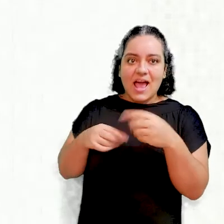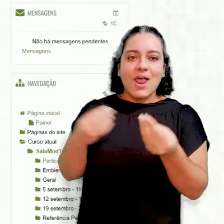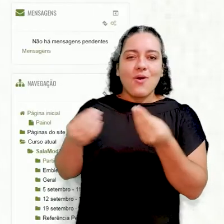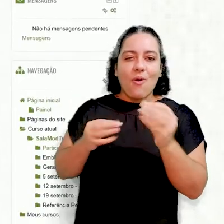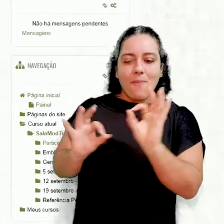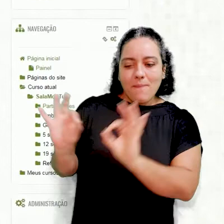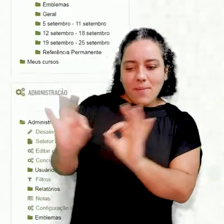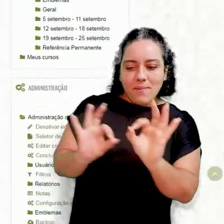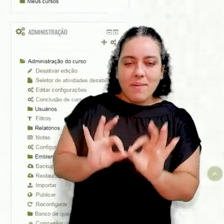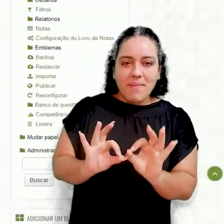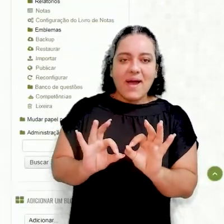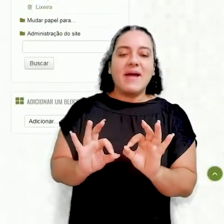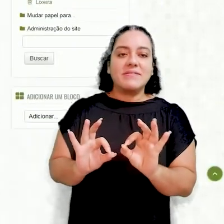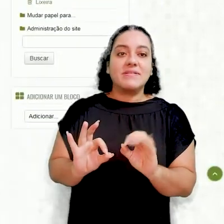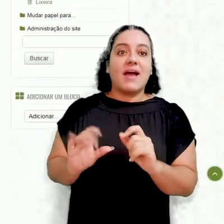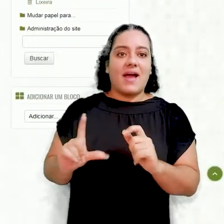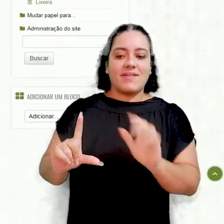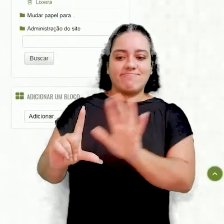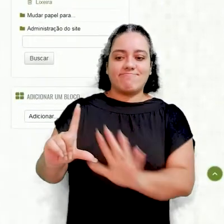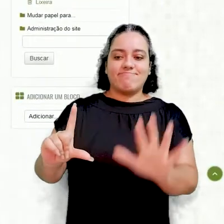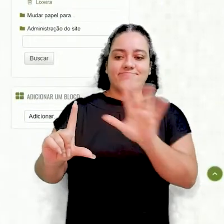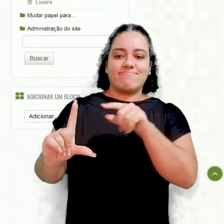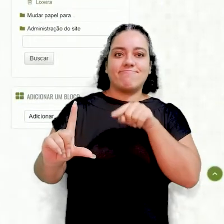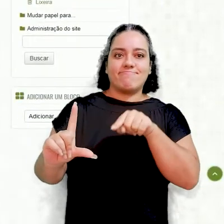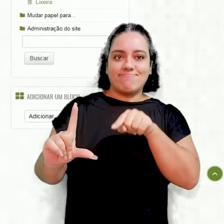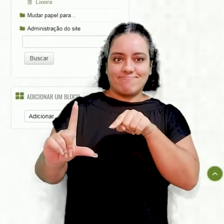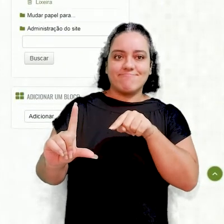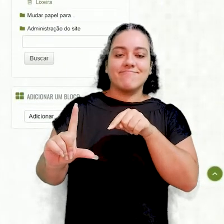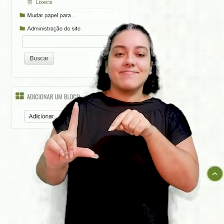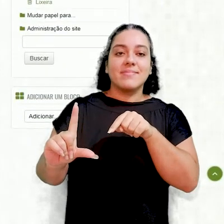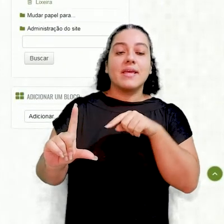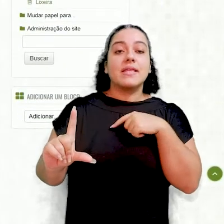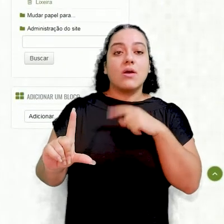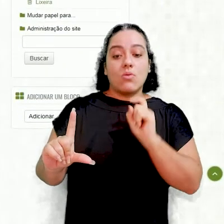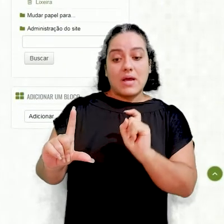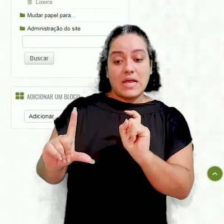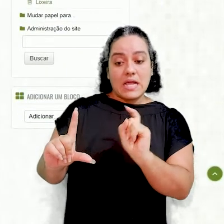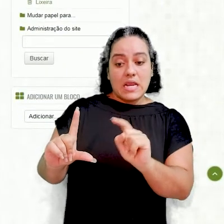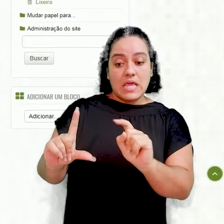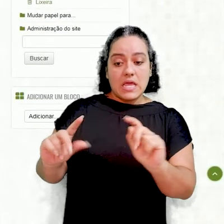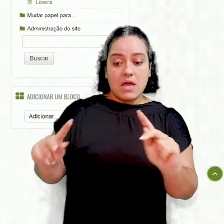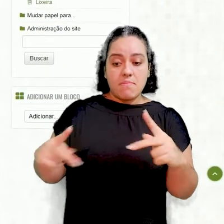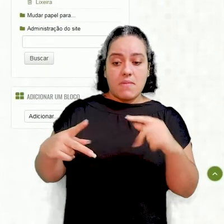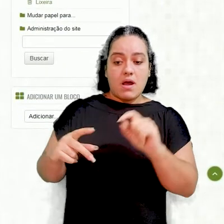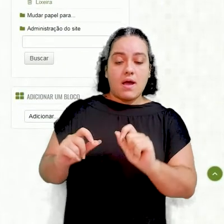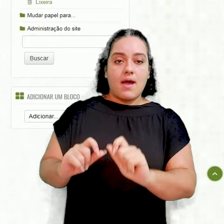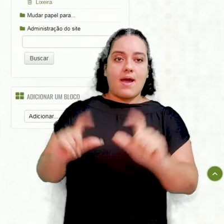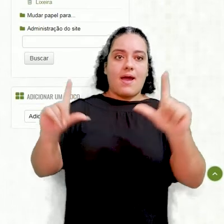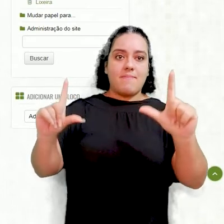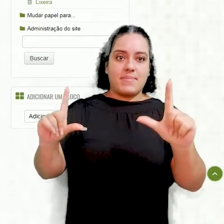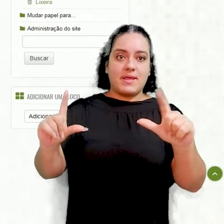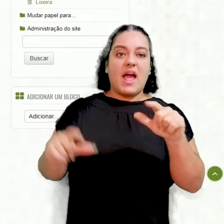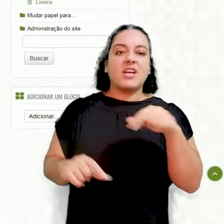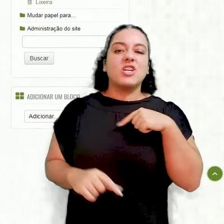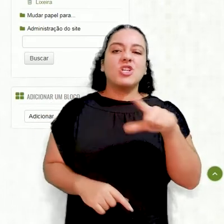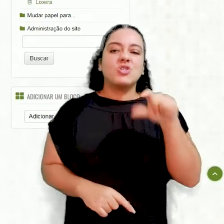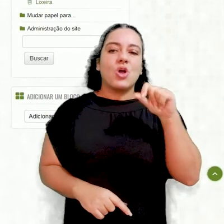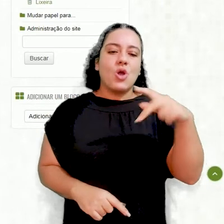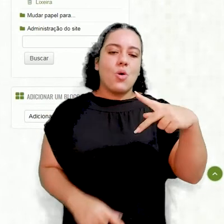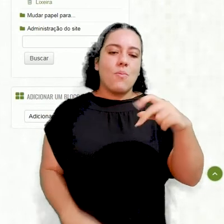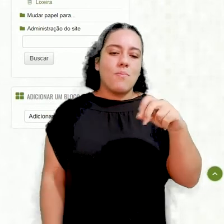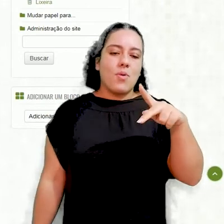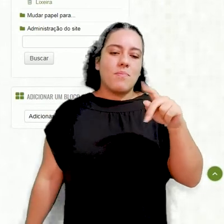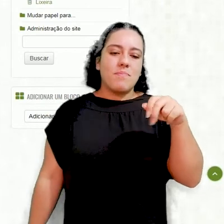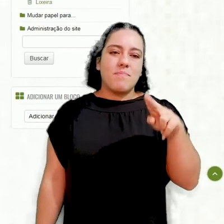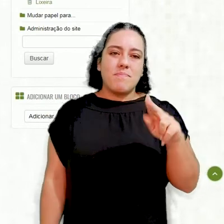ela fica, ela aparece assim, tá vendo? Quando o cara clica, ela abre. Nesse caso, a gente selecionou o pop-up, vê como não é tão